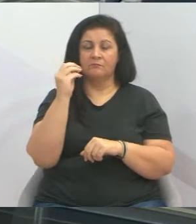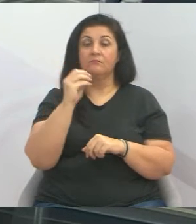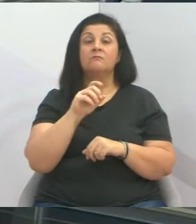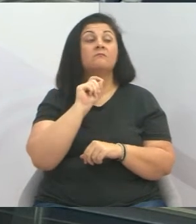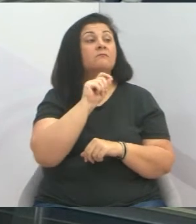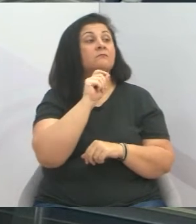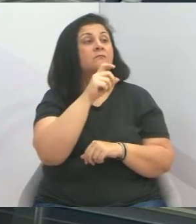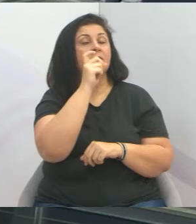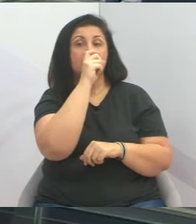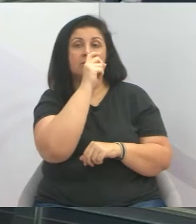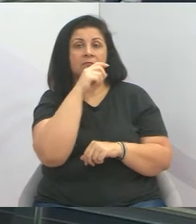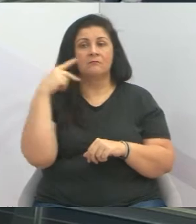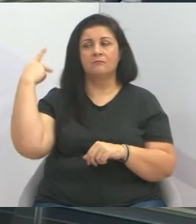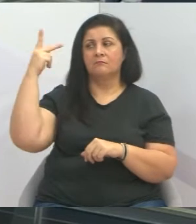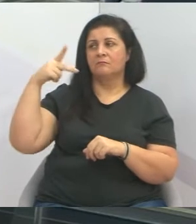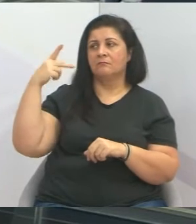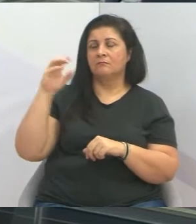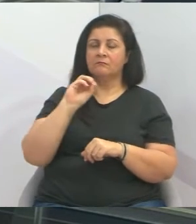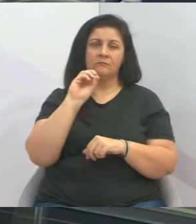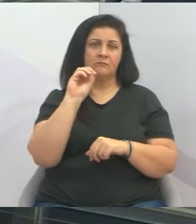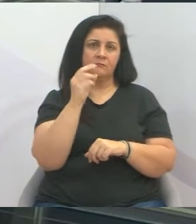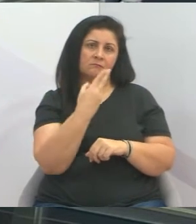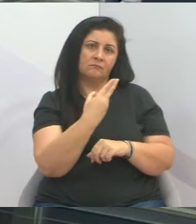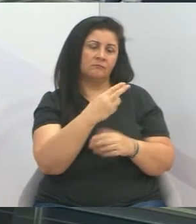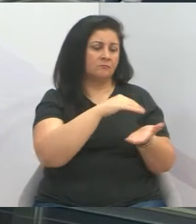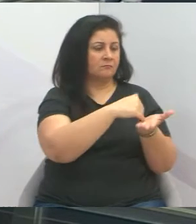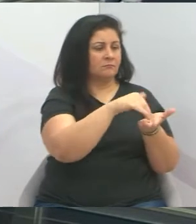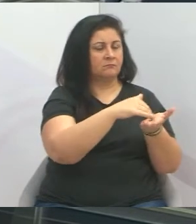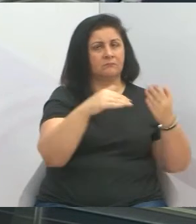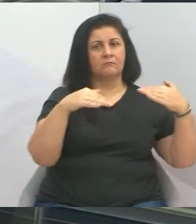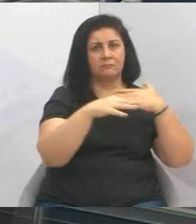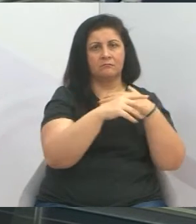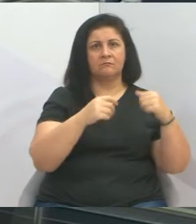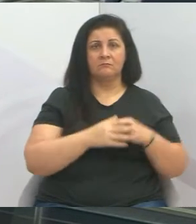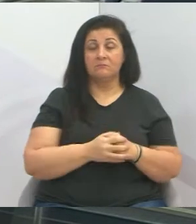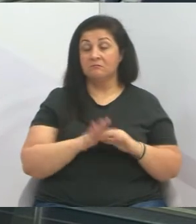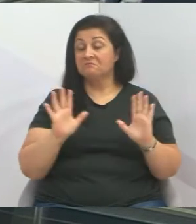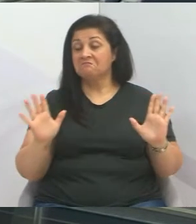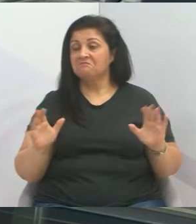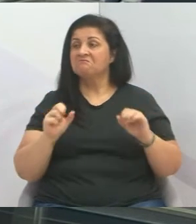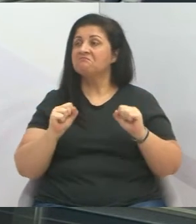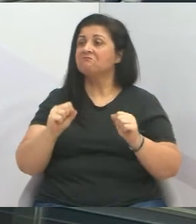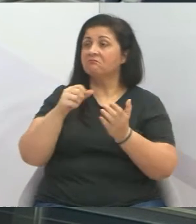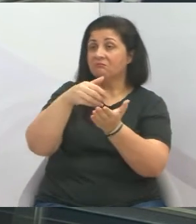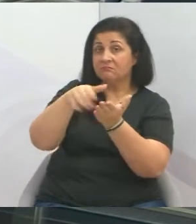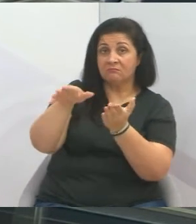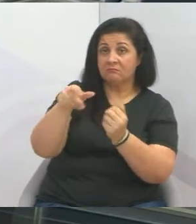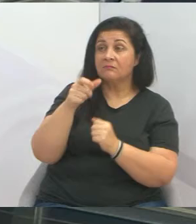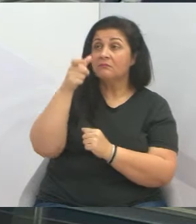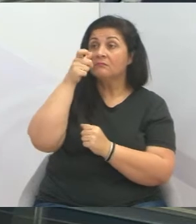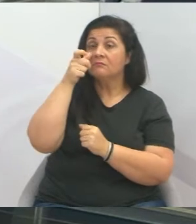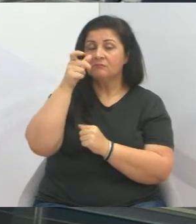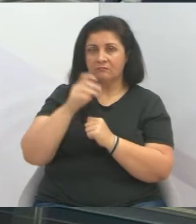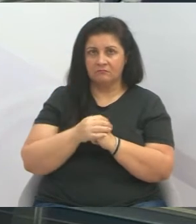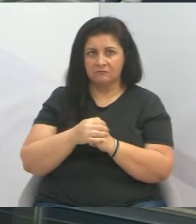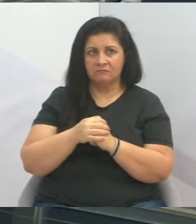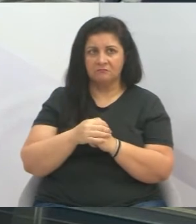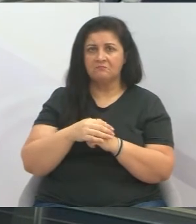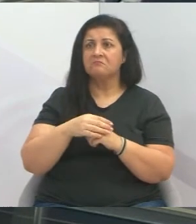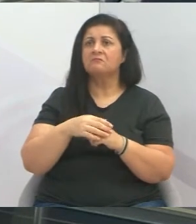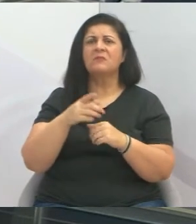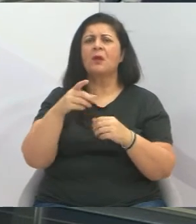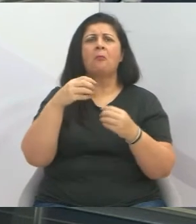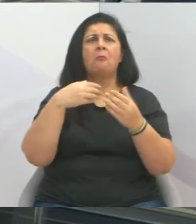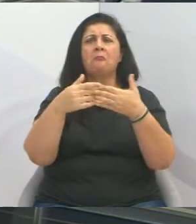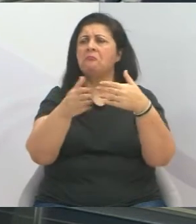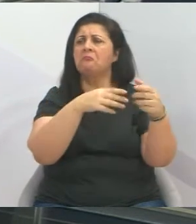mentindo se são os vereadores ou céu secretário de mobilidade basta sair daqui da câmara pegar